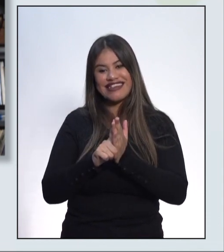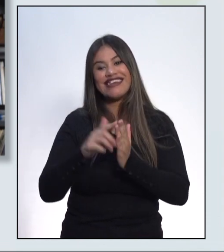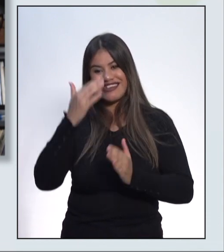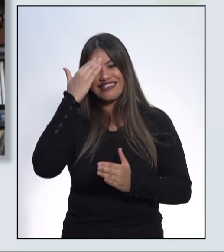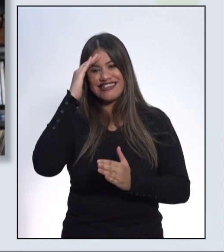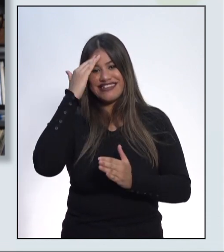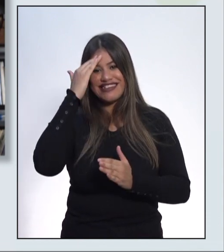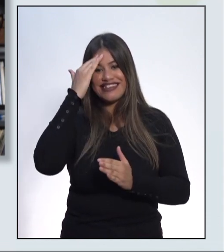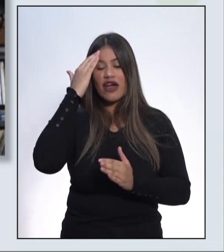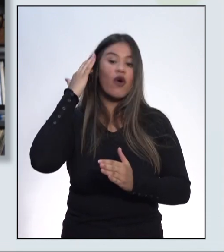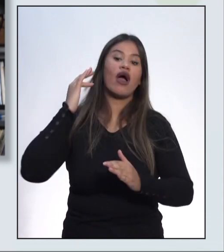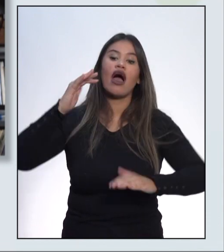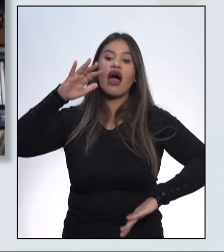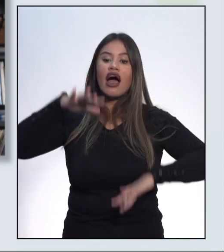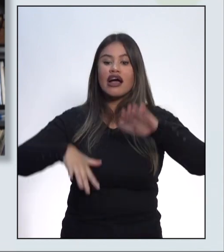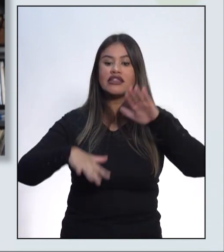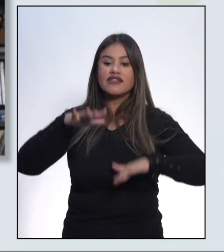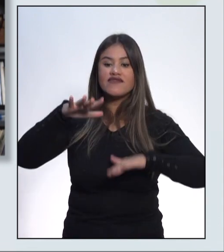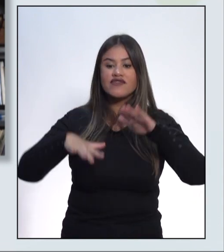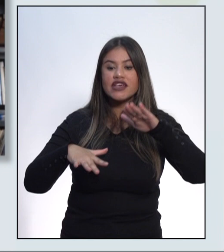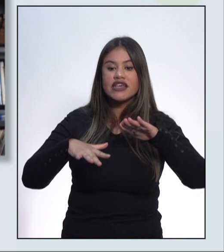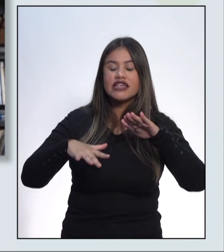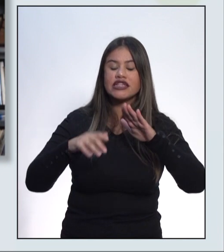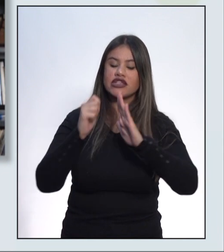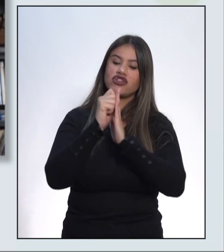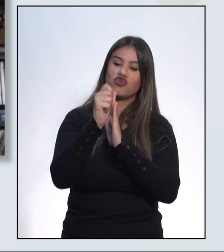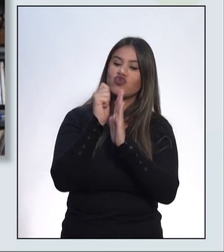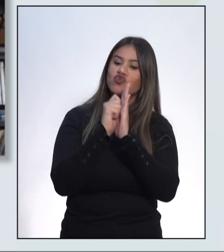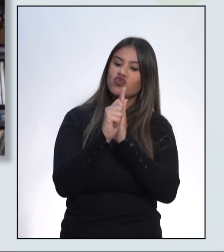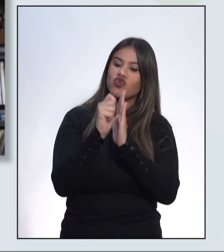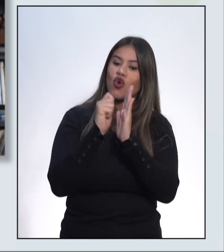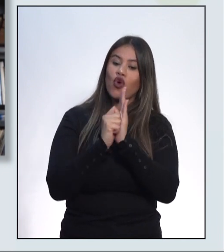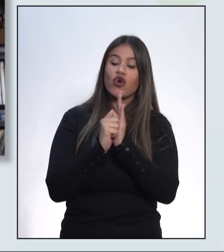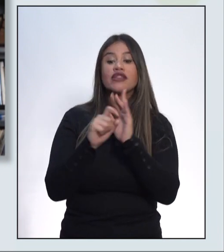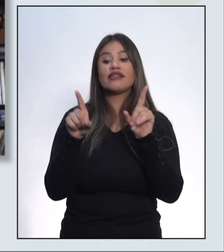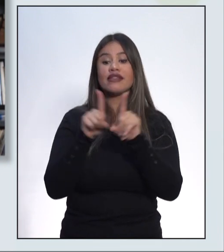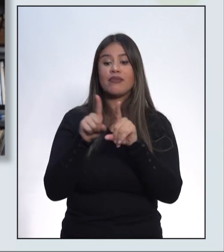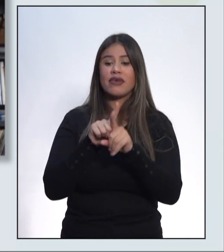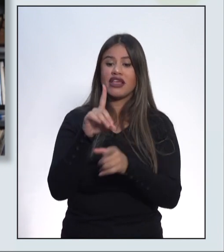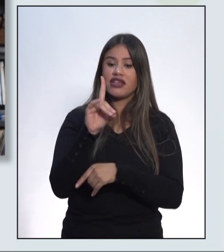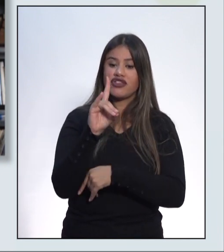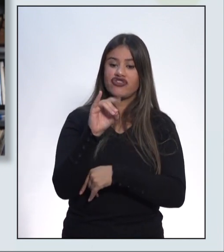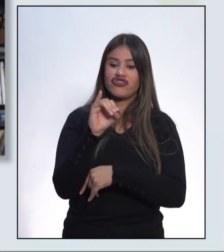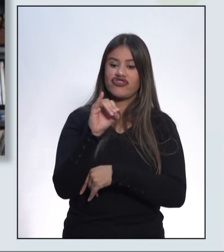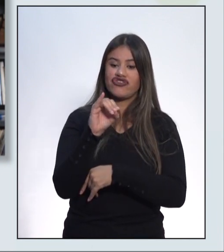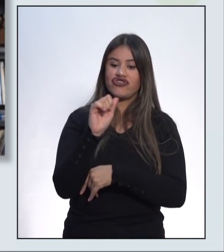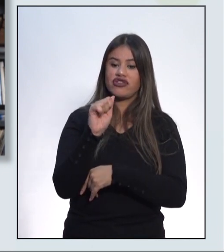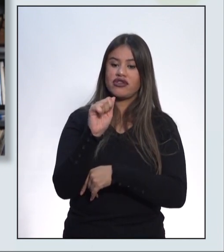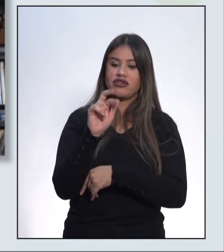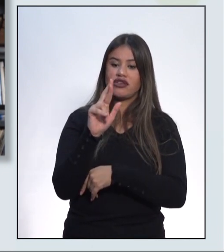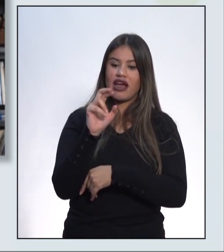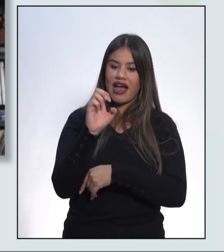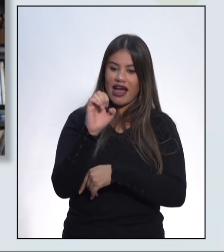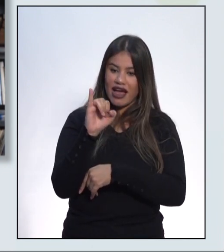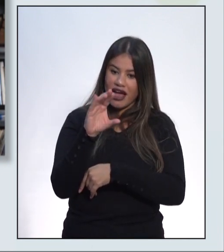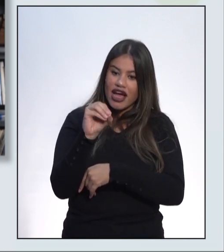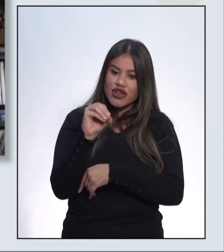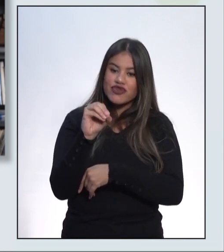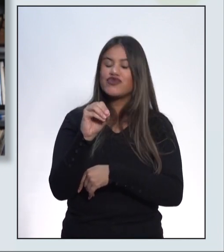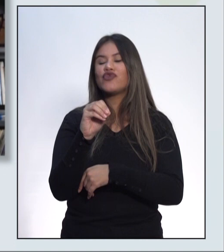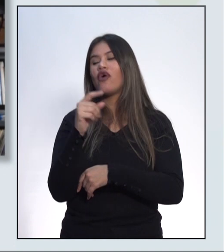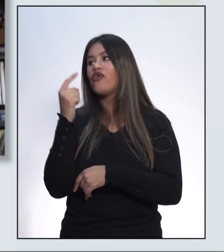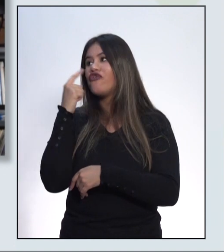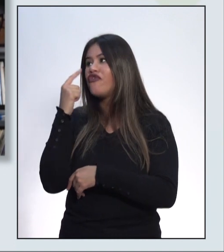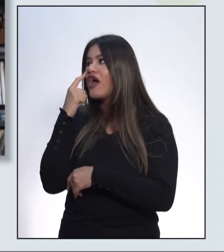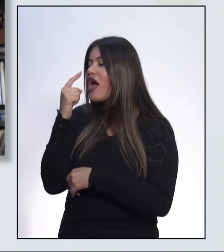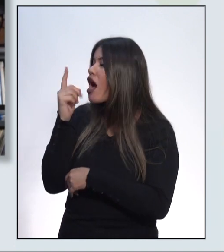dia, a gente faz também essas anotações, tem muita gente que gosta de fazer diário de viagem, né? E colar coisinhas que vê pelo